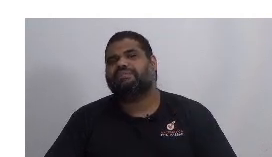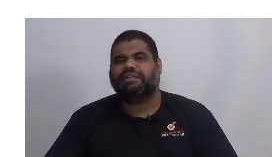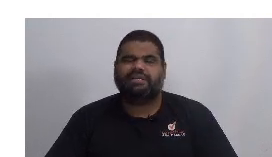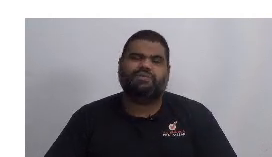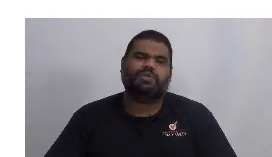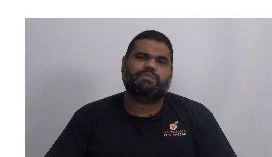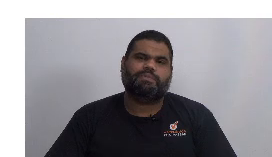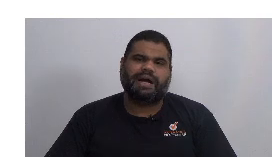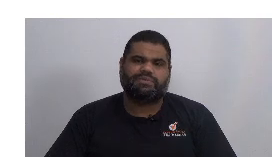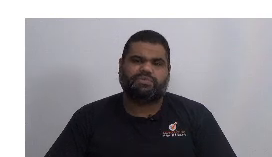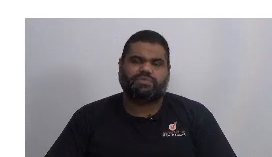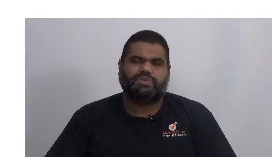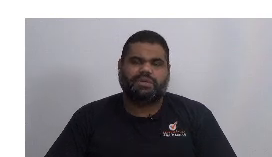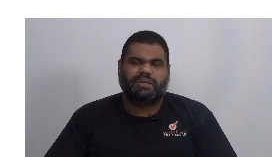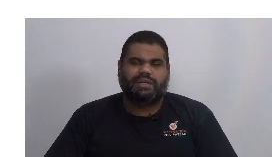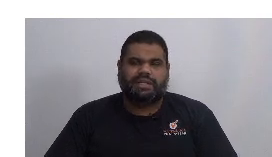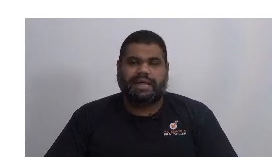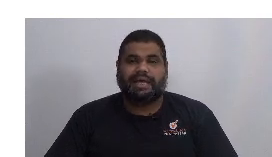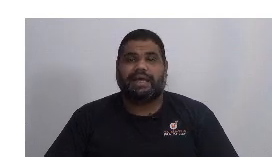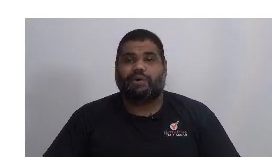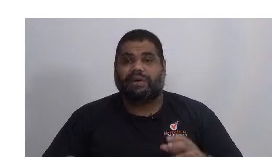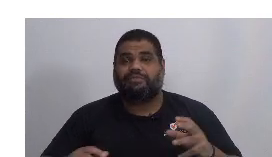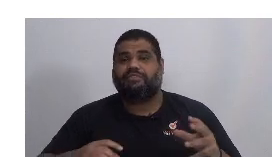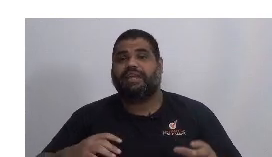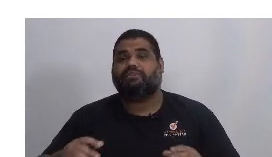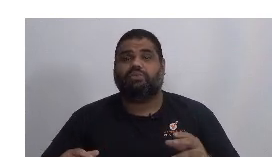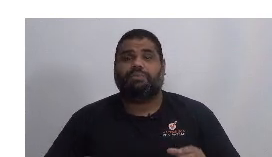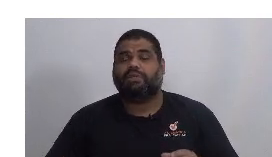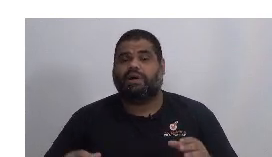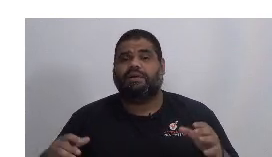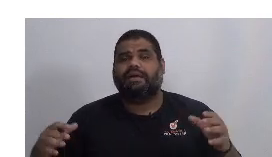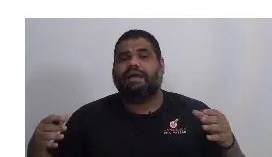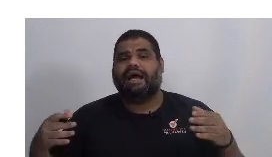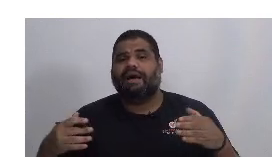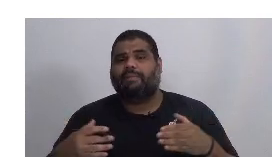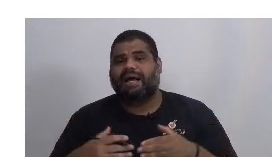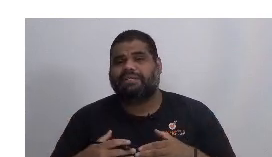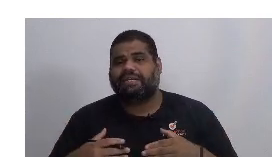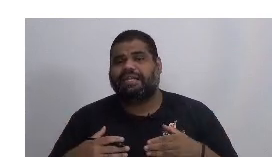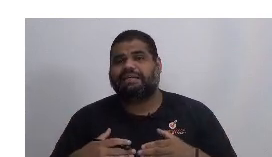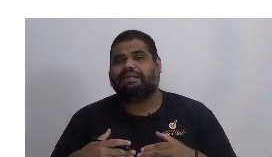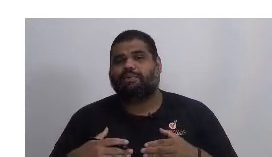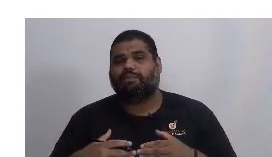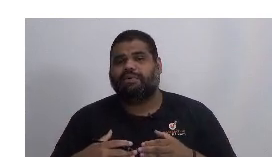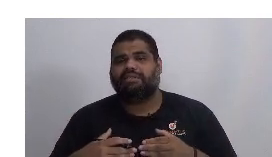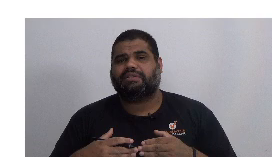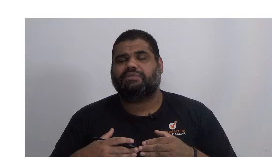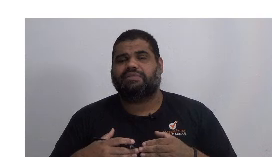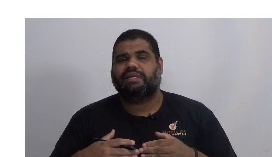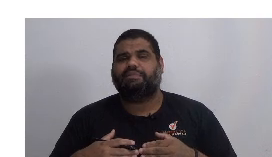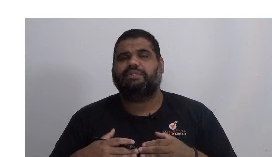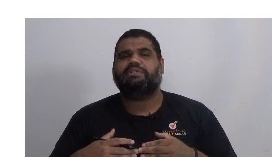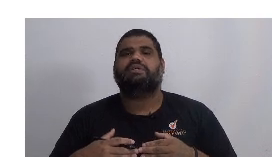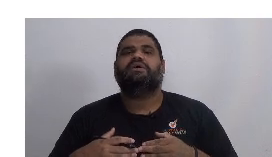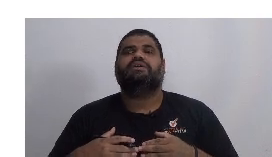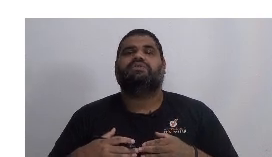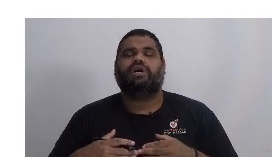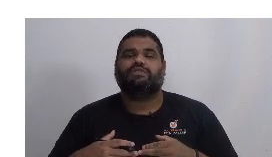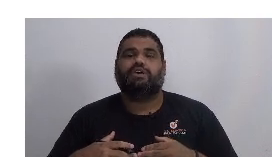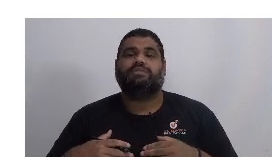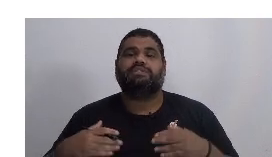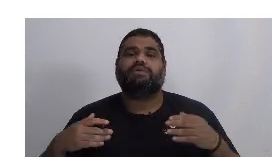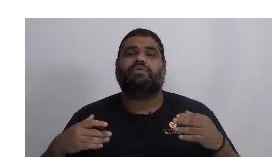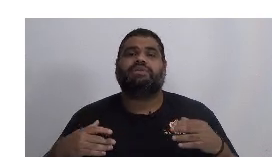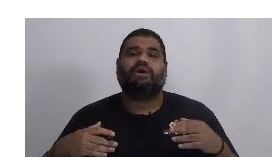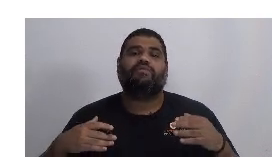é o terceiro e último passo? É o efeito dominó. A partir dessa proposição simples,